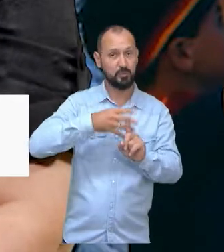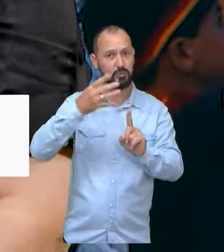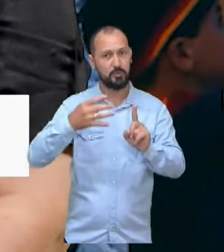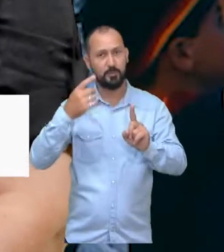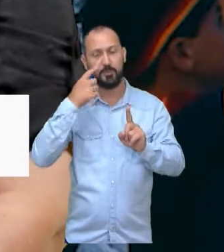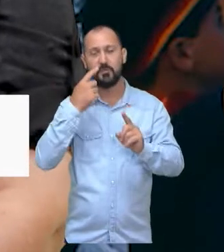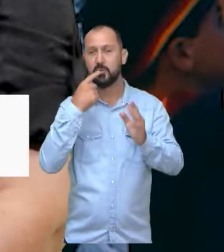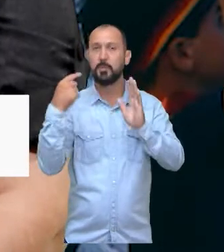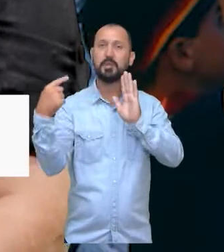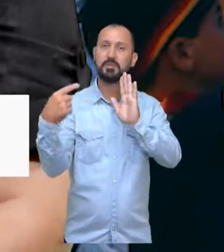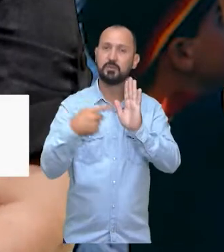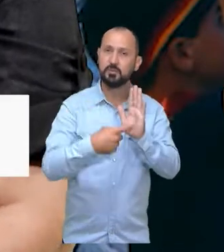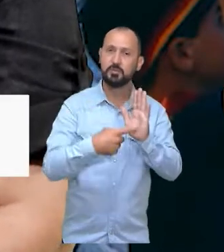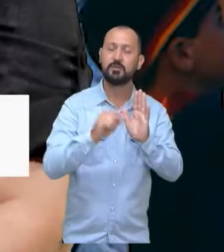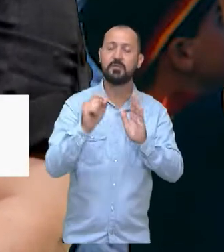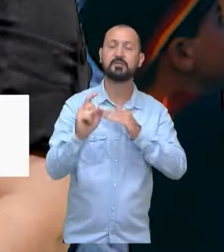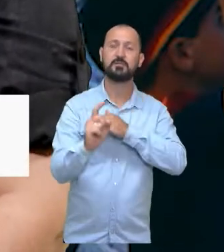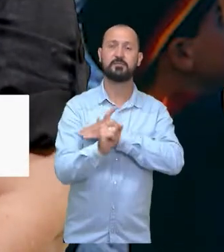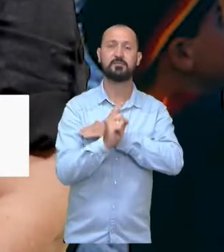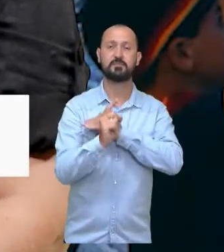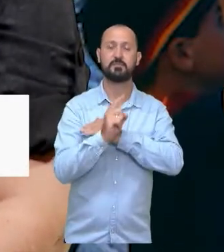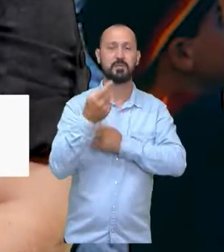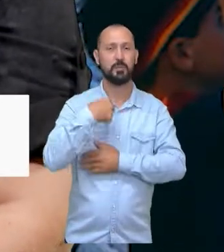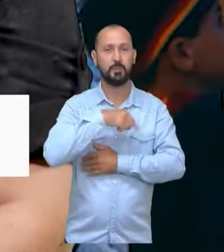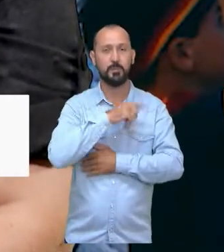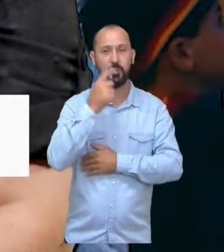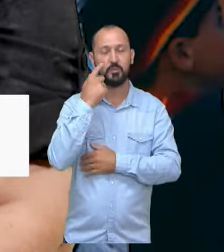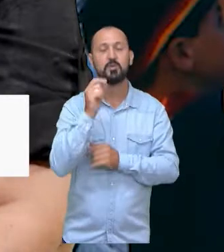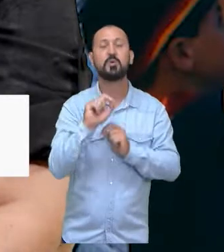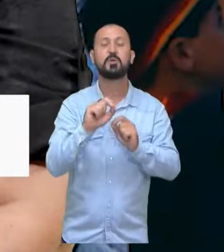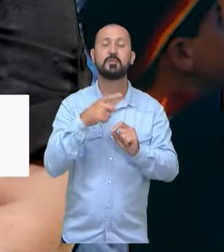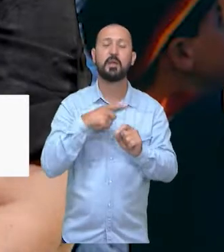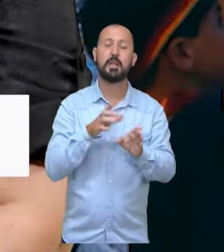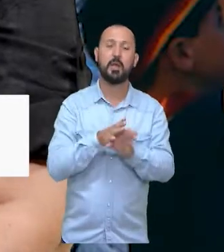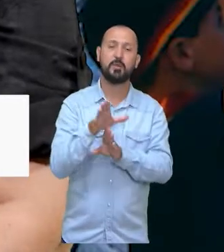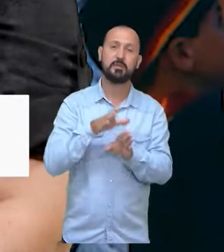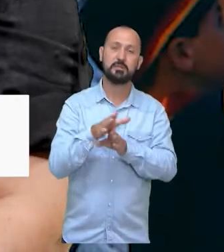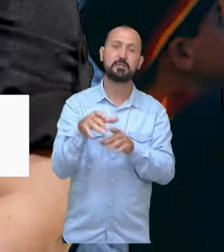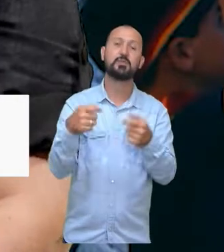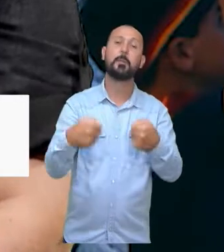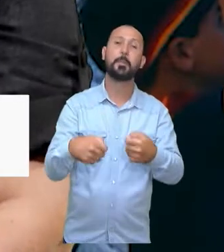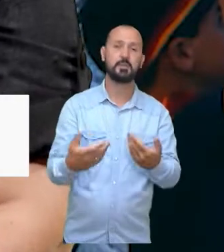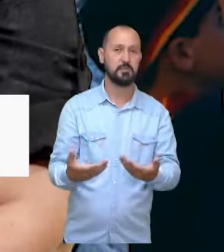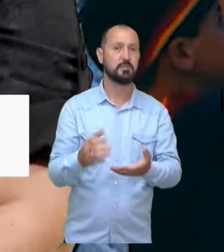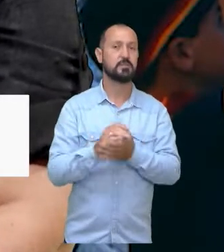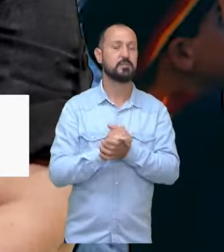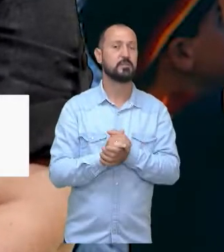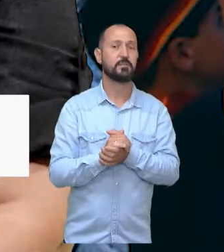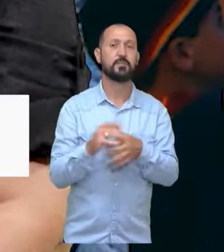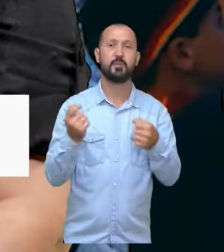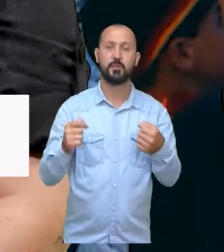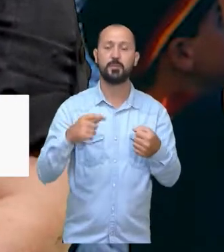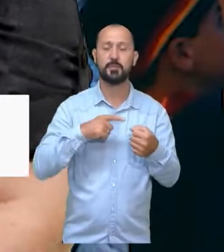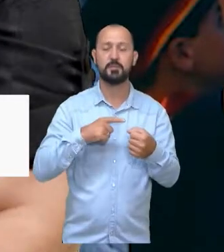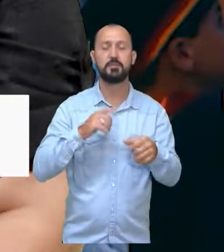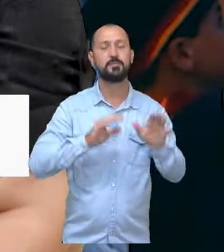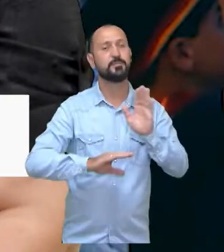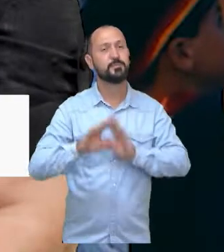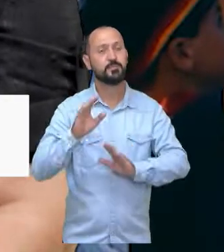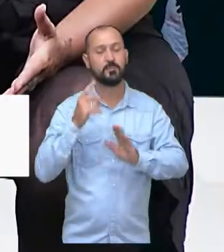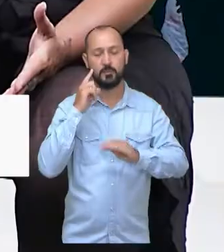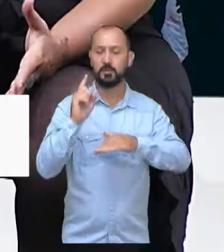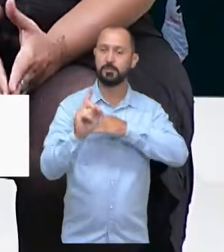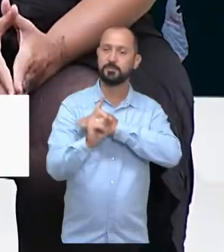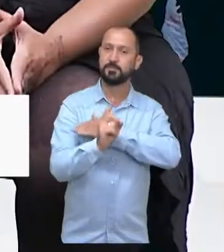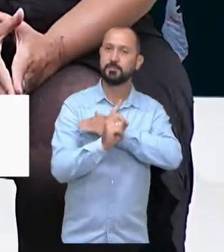uma denúncia, vai ser atendido por nós, vão ser dadas as orientações necessárias. A gente precisa também saber se esse atendimento